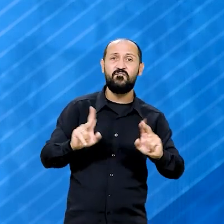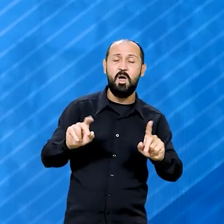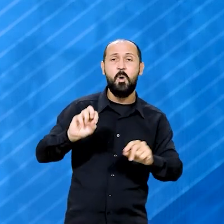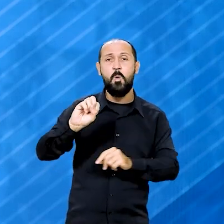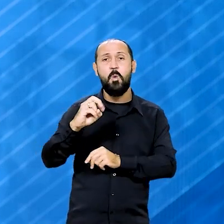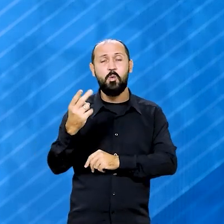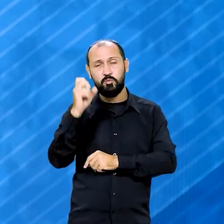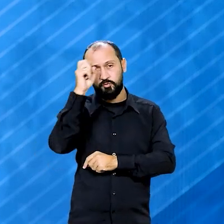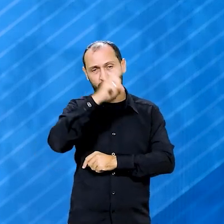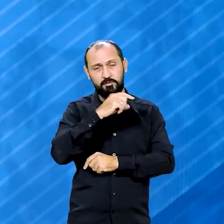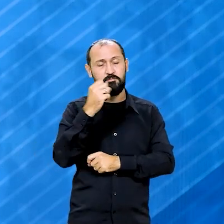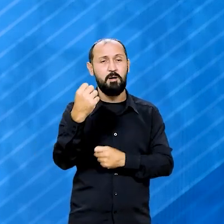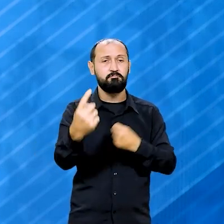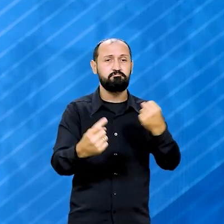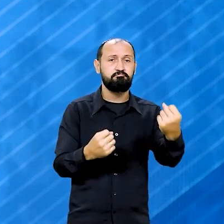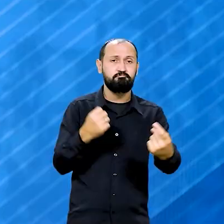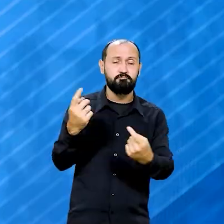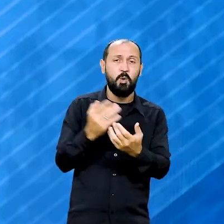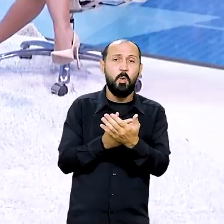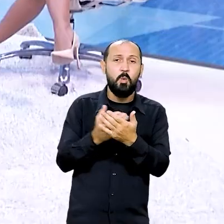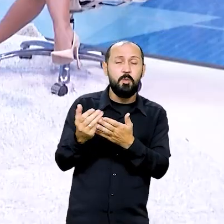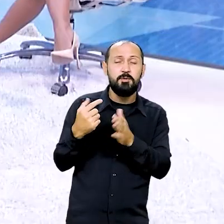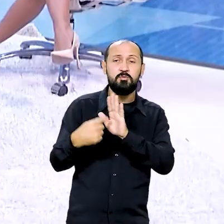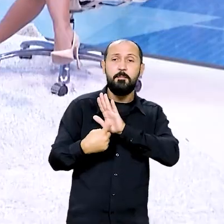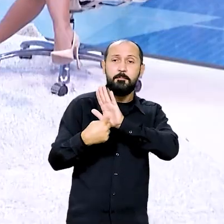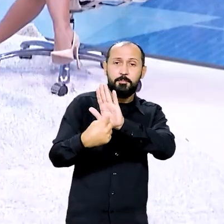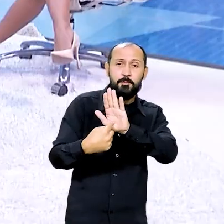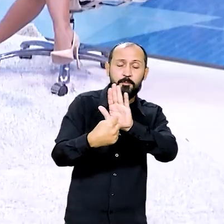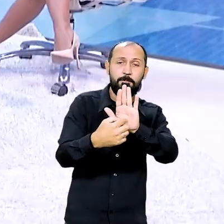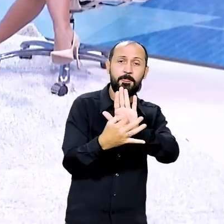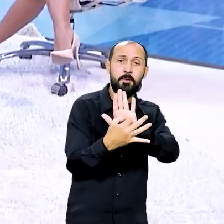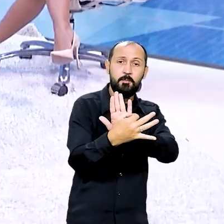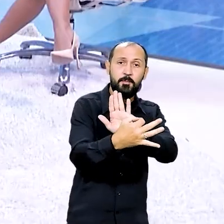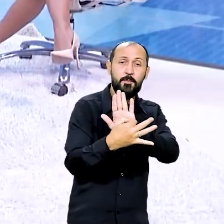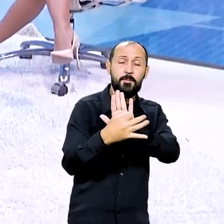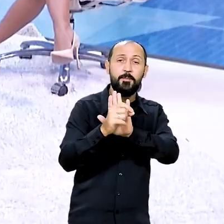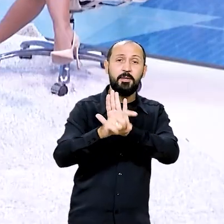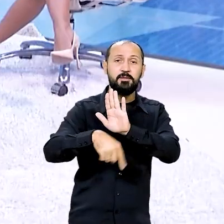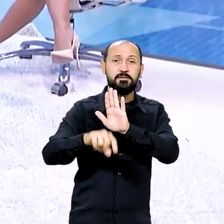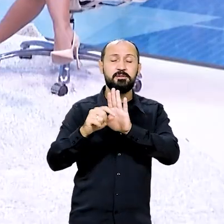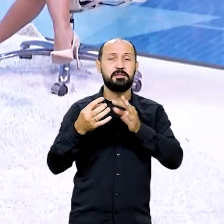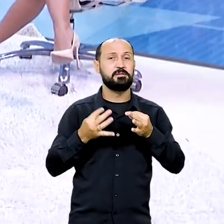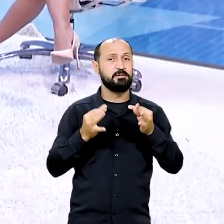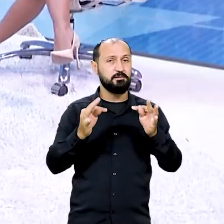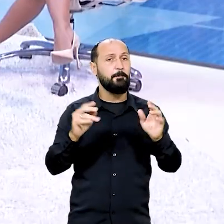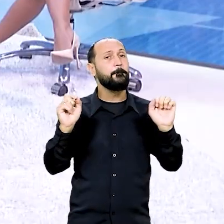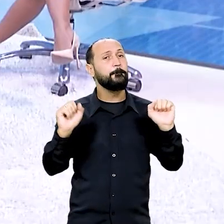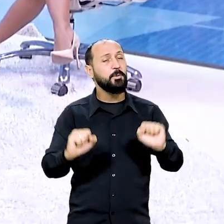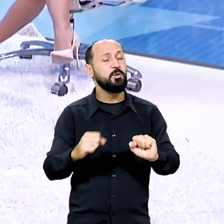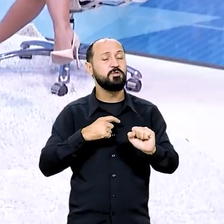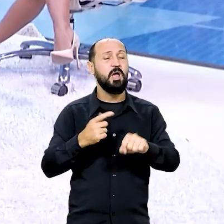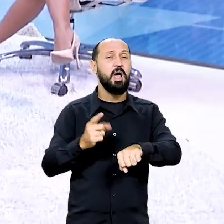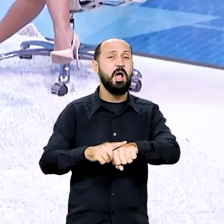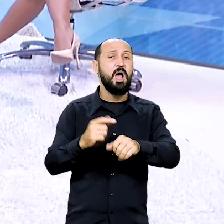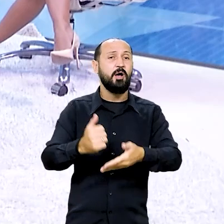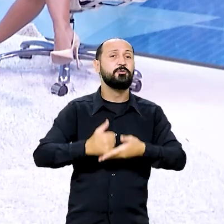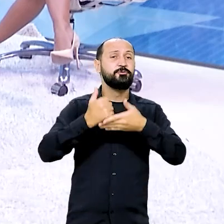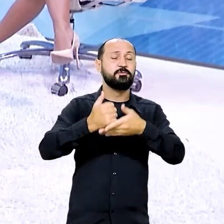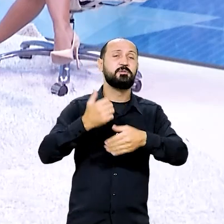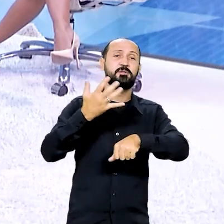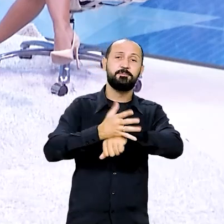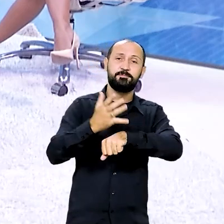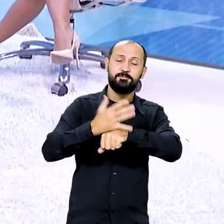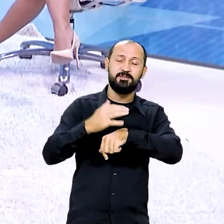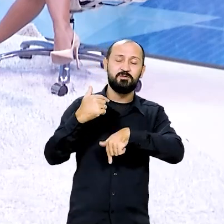meio diferente ou difícil para alguns. E a gente começou a apresentar as propostas que as tecnologias podiam fazer